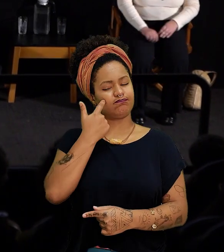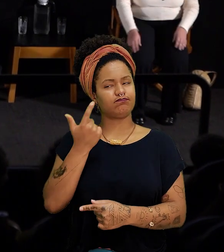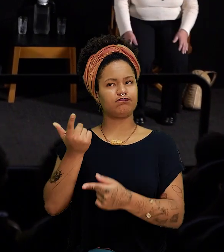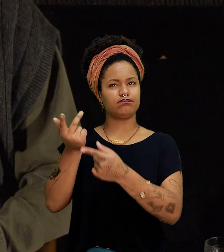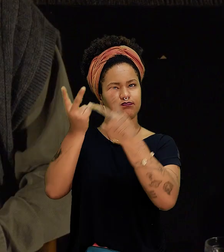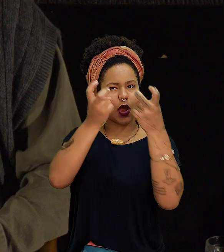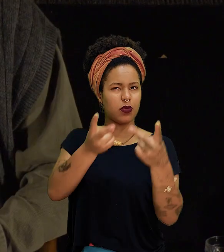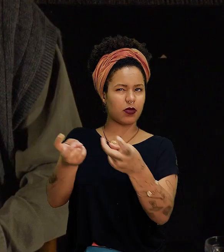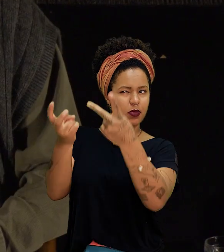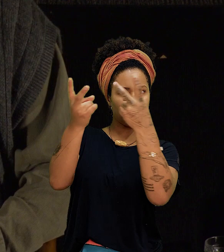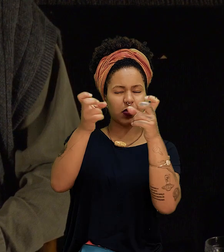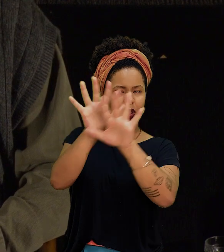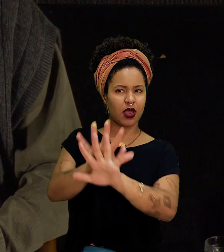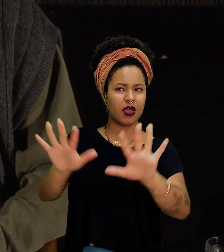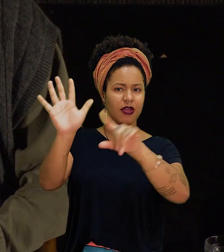minha percepção,